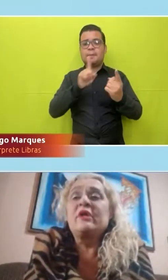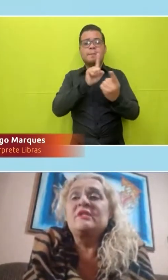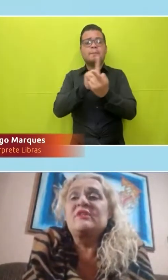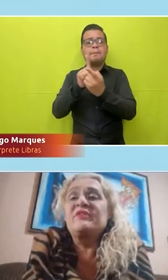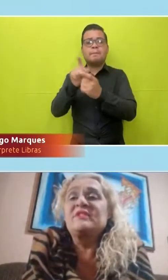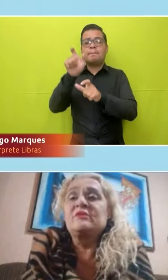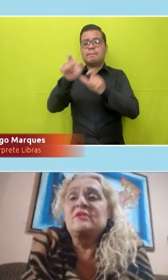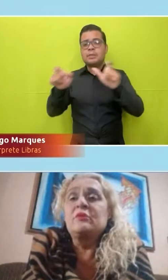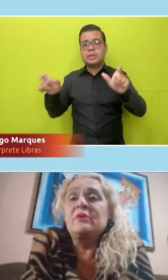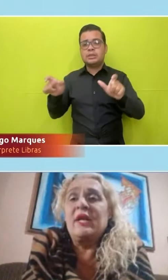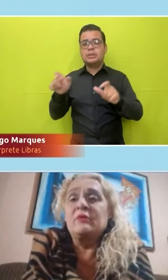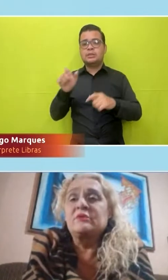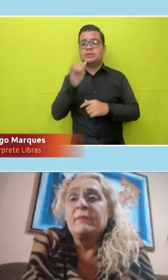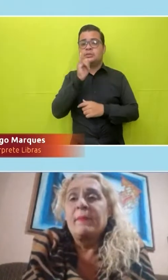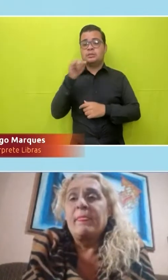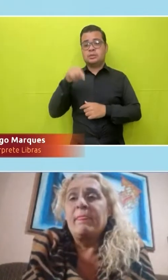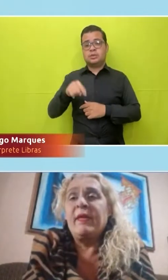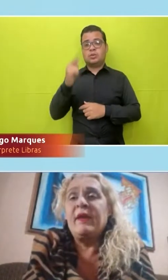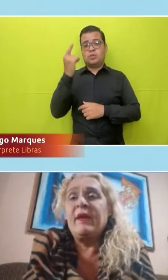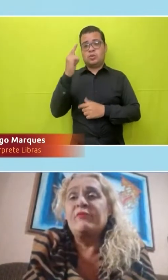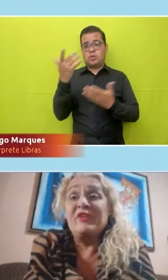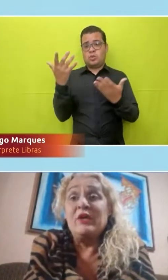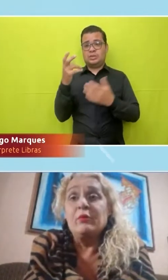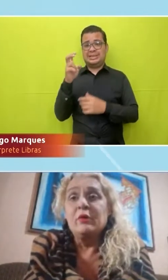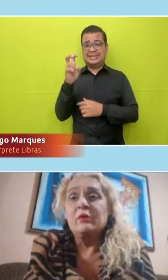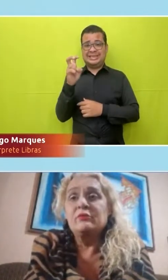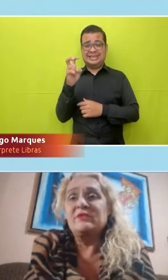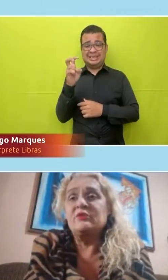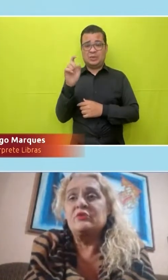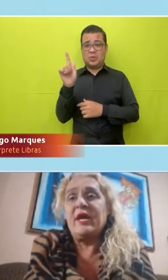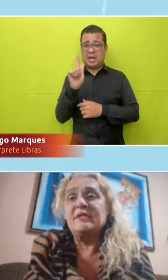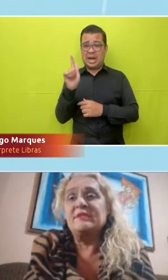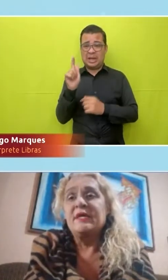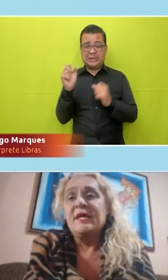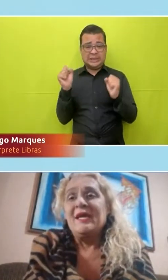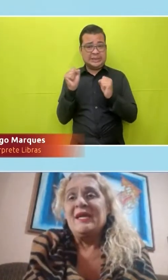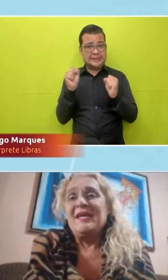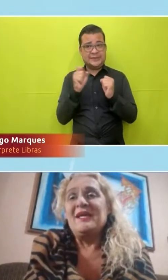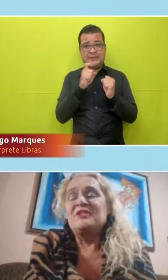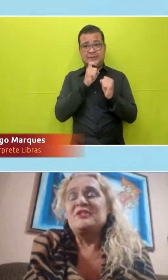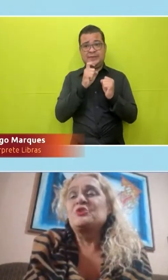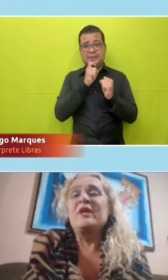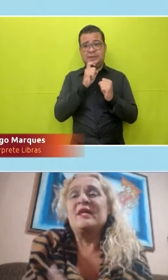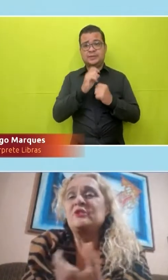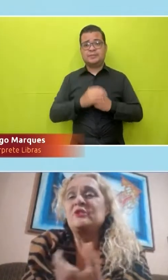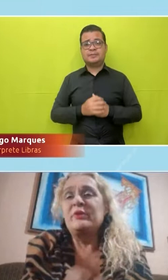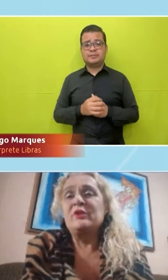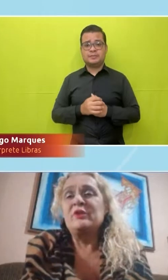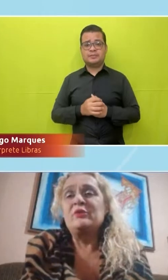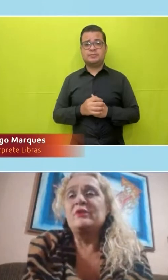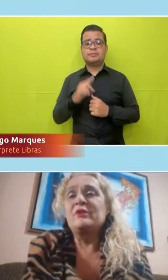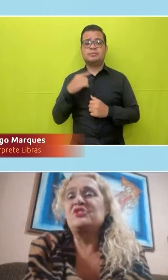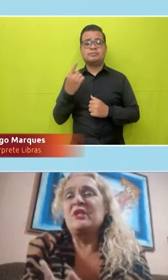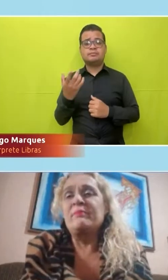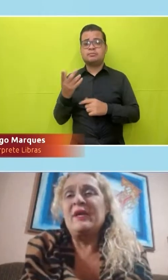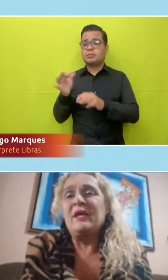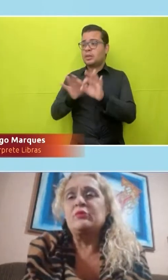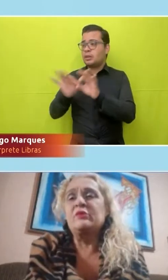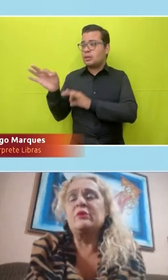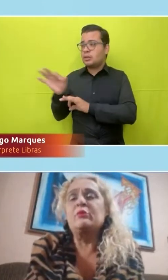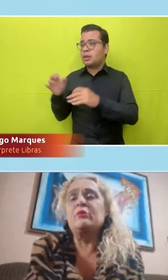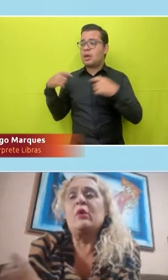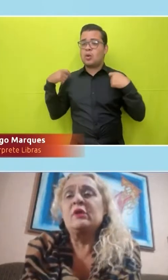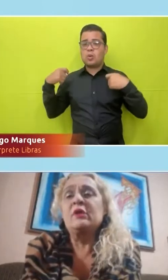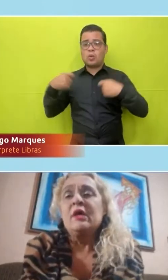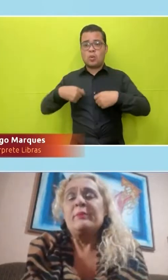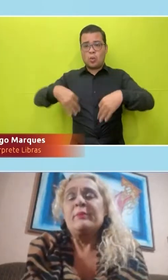olha, Goiânia está fazendo 5 graus, né? Um frio no estado de Goiás. E a gente correndo atrás de cobertores, de alimento,